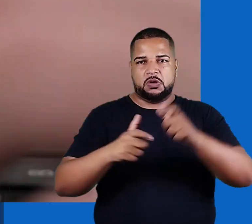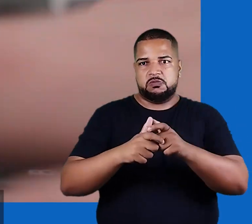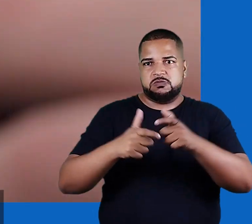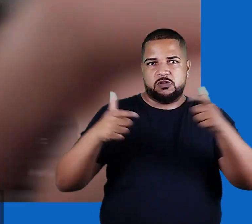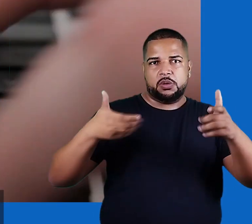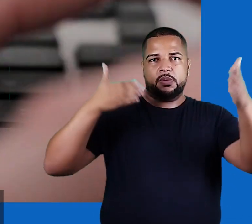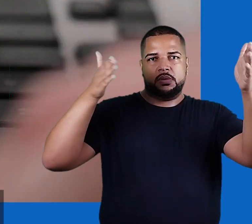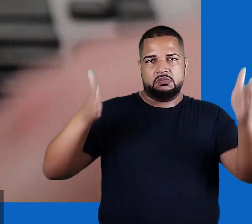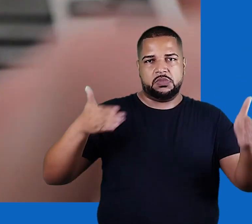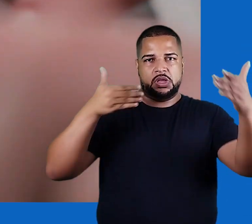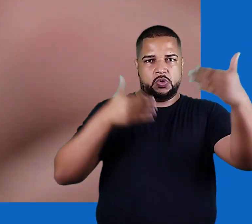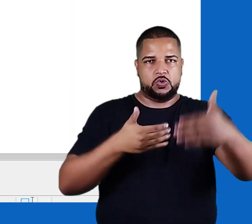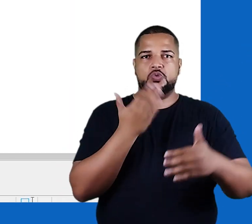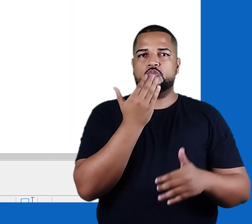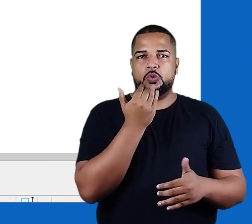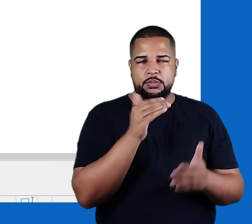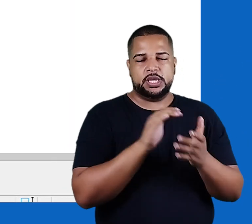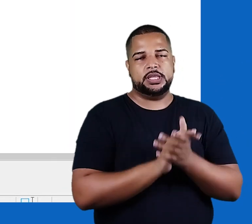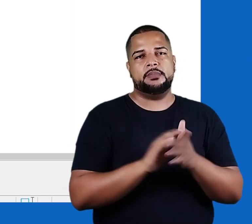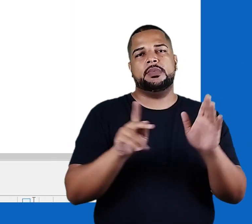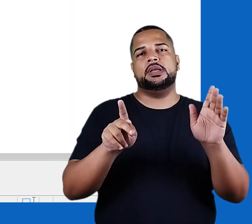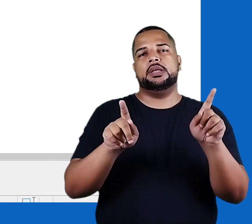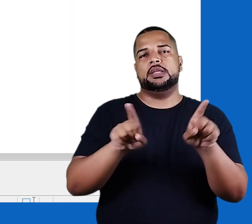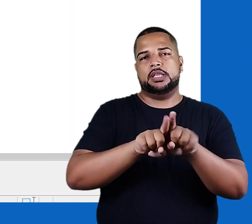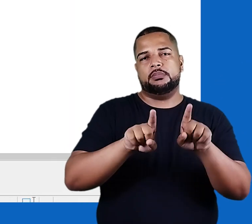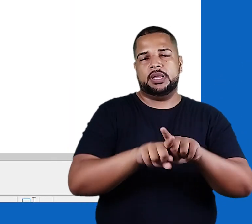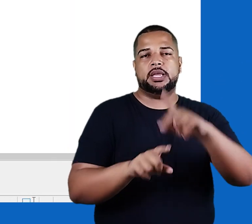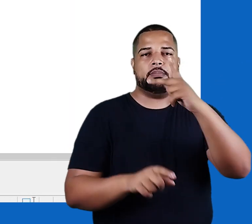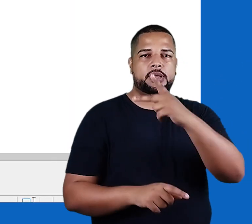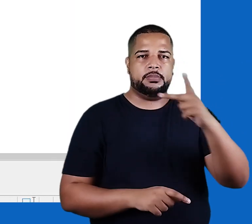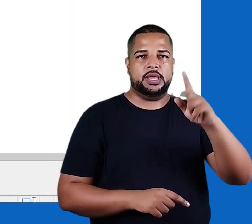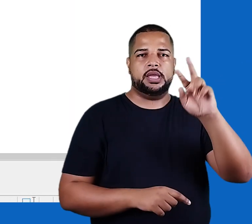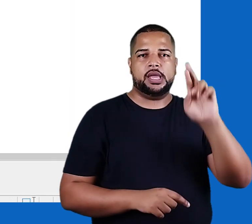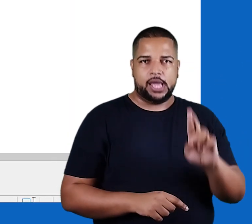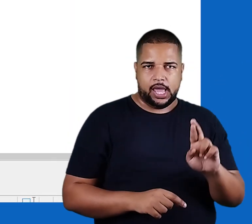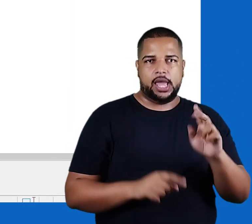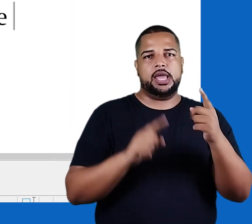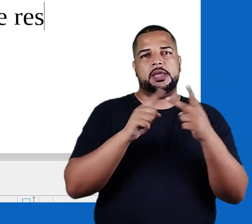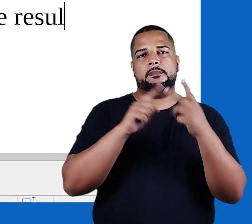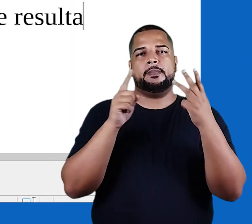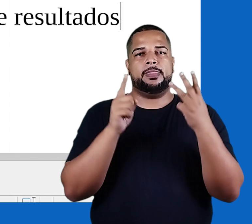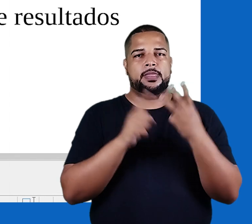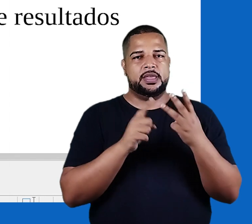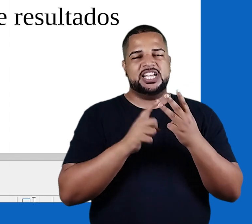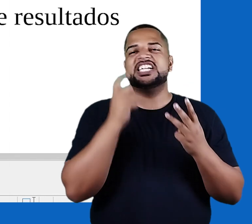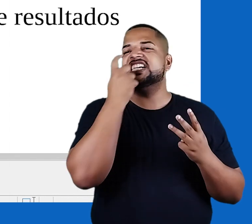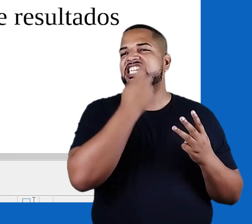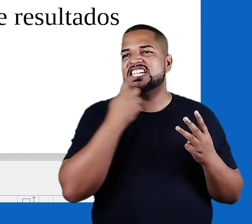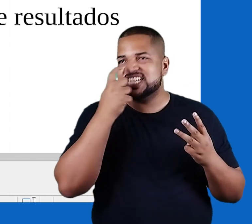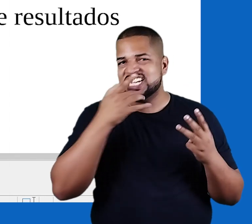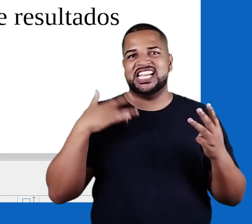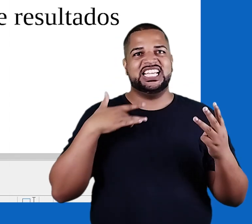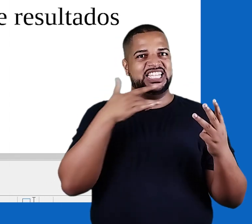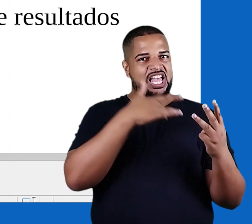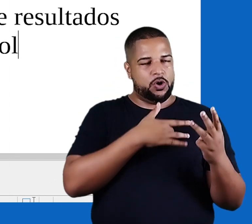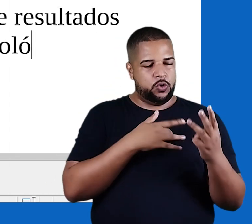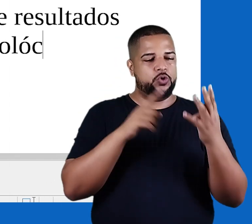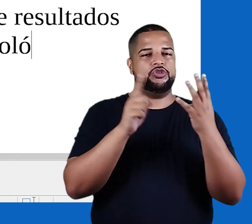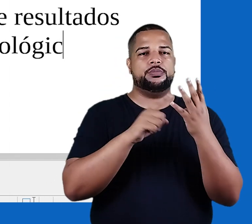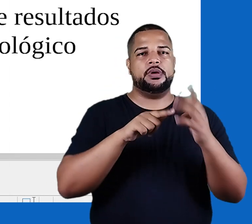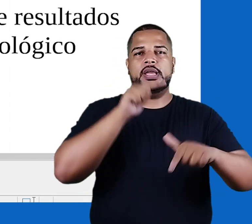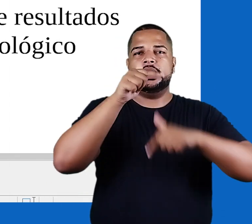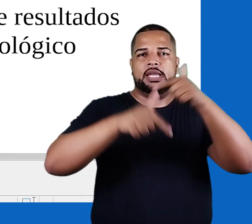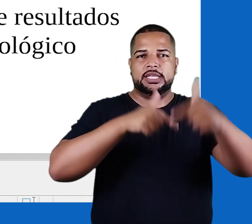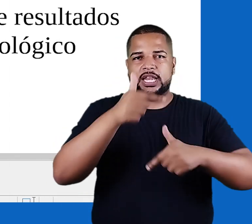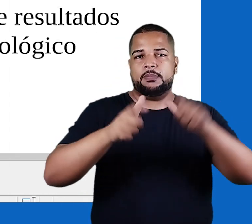uma após a outra. Cesta básica, participação nos lucros e resultados, planos de saúde e